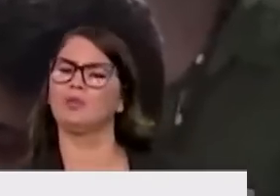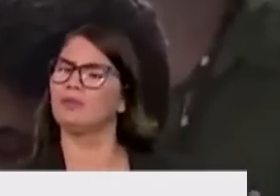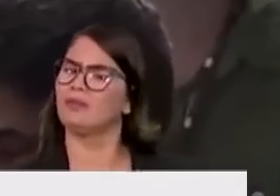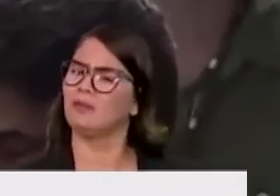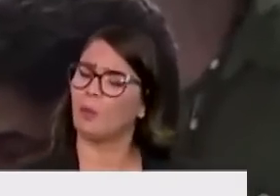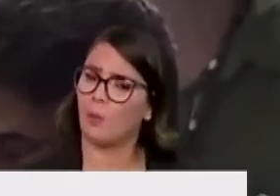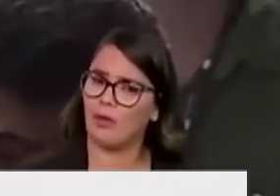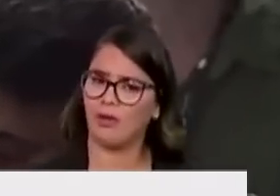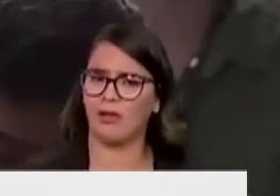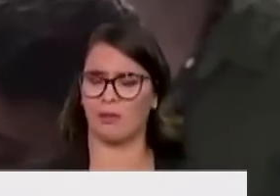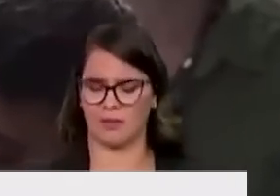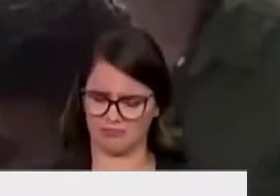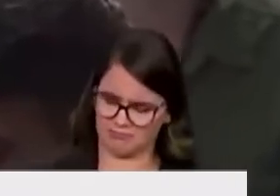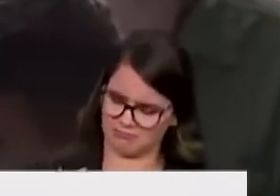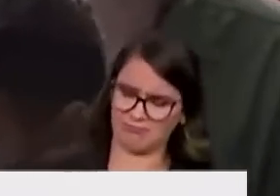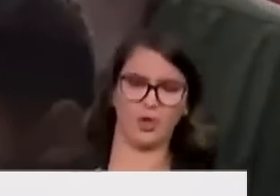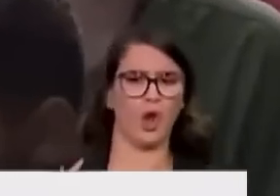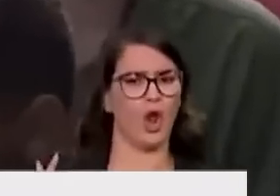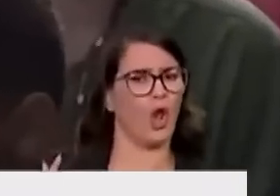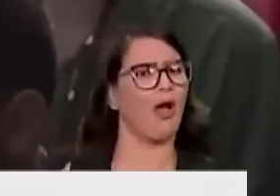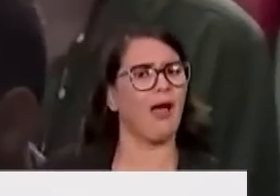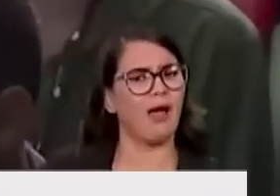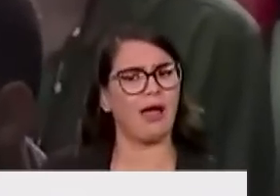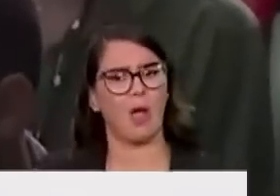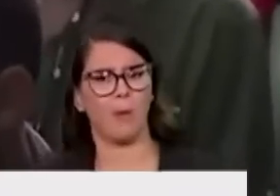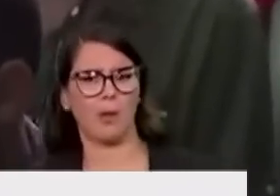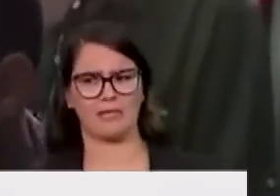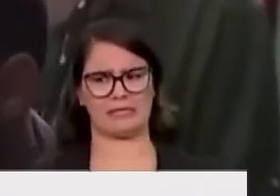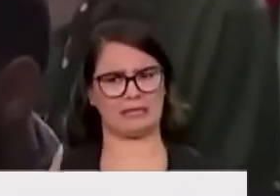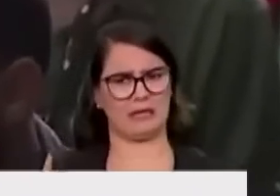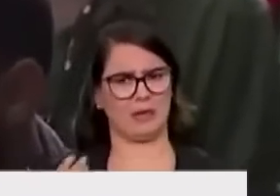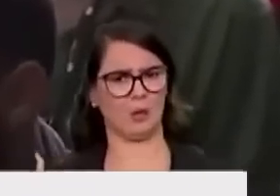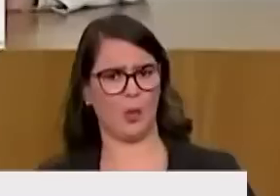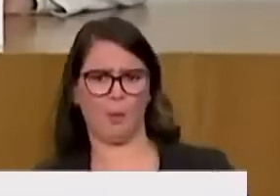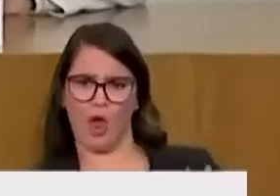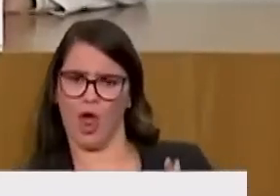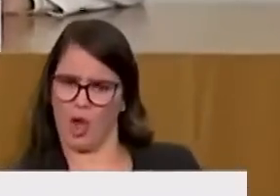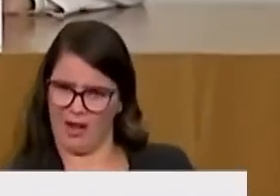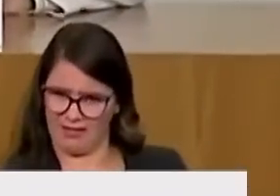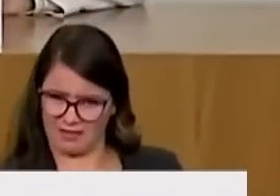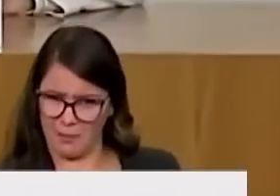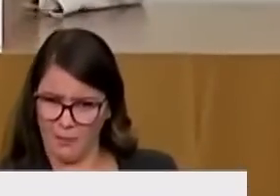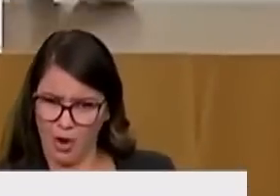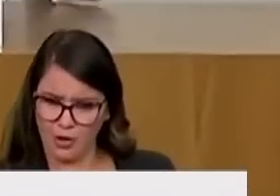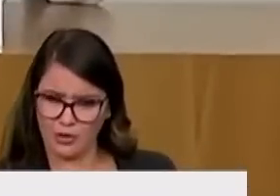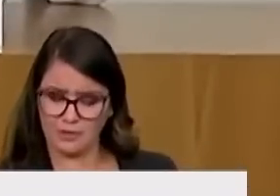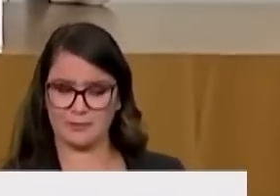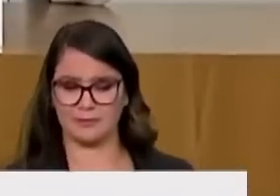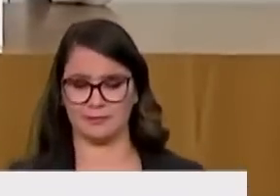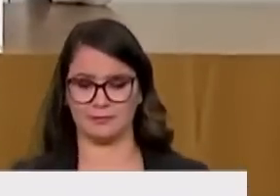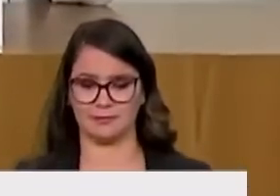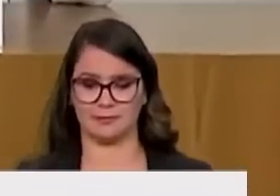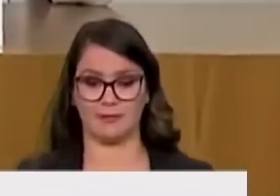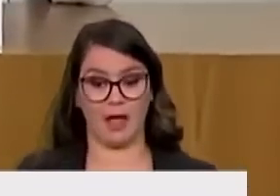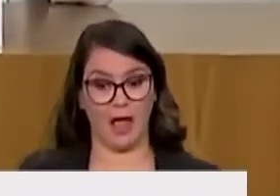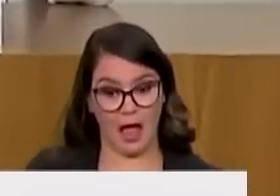ser uma prótese, algo estranho, entre aspas, dentro do corpo, se poderia ter alguma rejeição? A prótese,